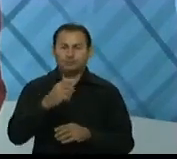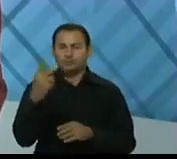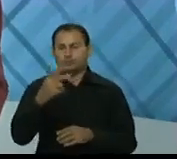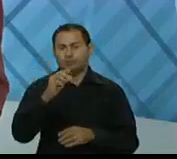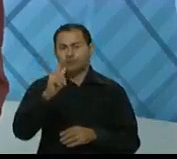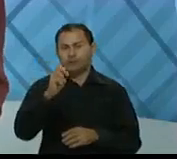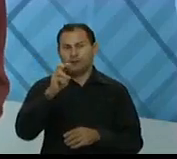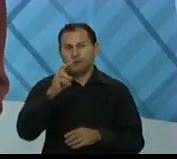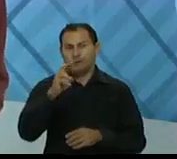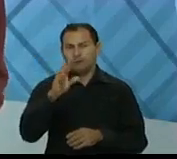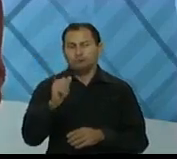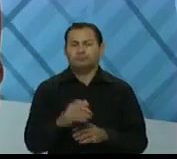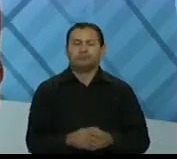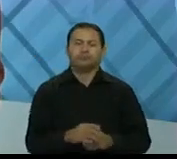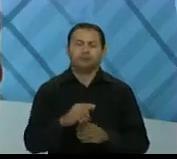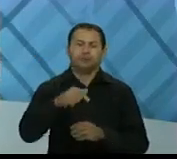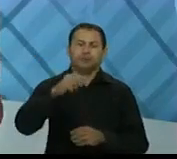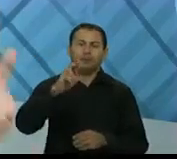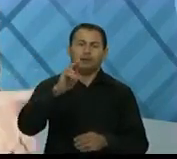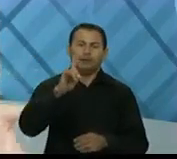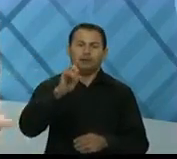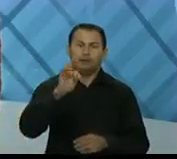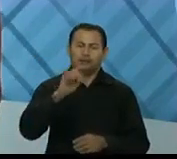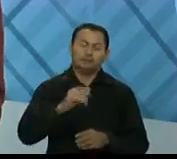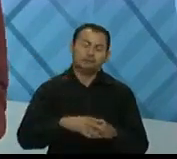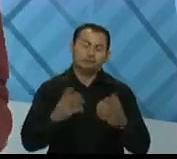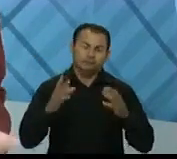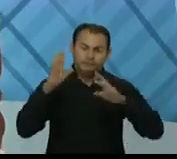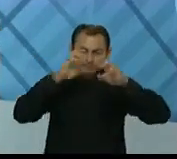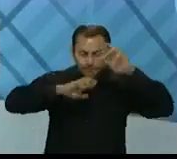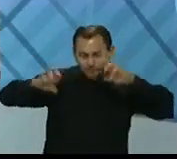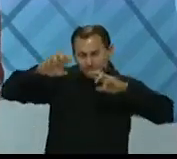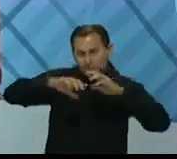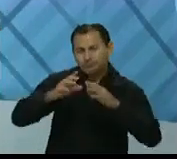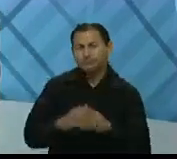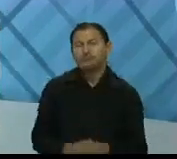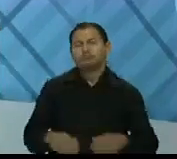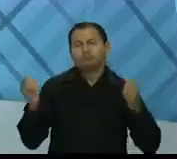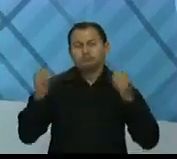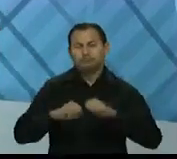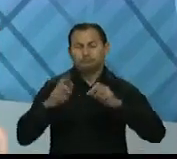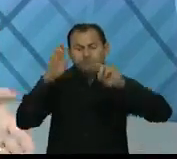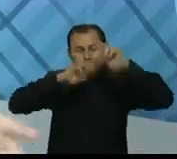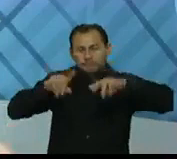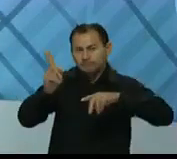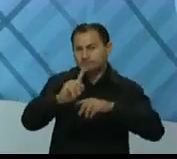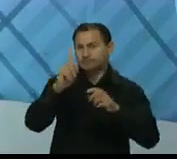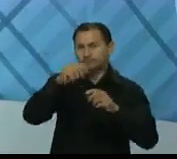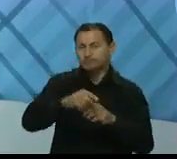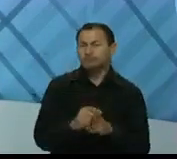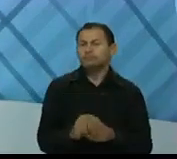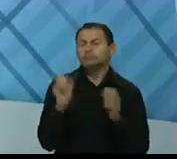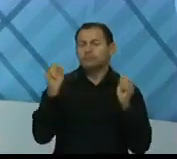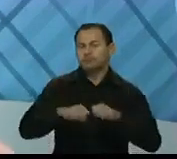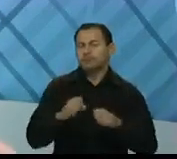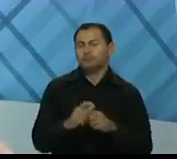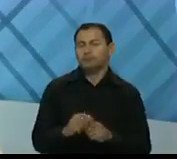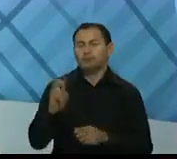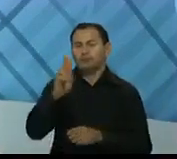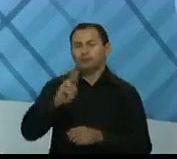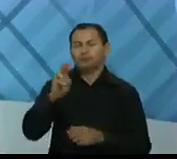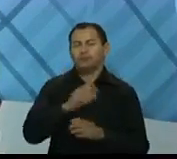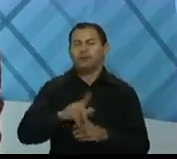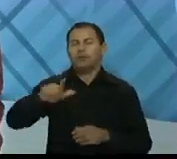segundo grau, uma função quadrática. Então, analisando essas situações, é possível analisar que não seria, assim, possível